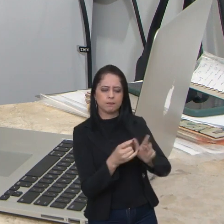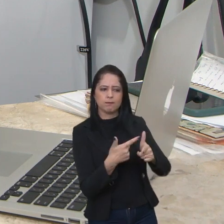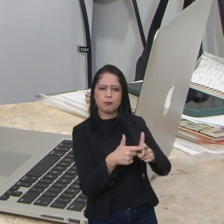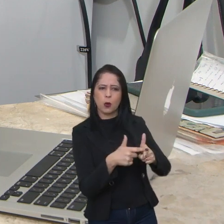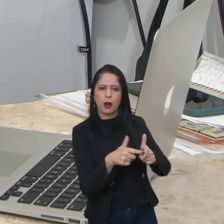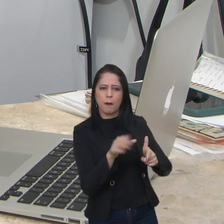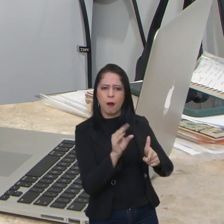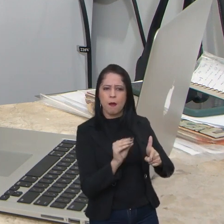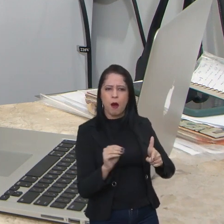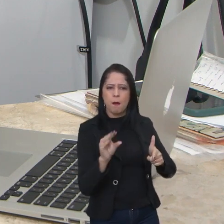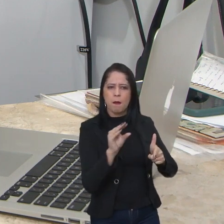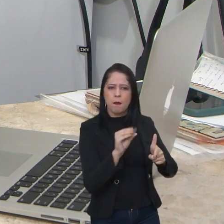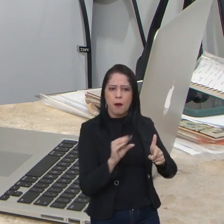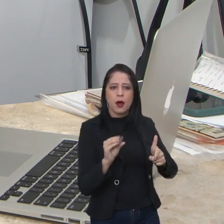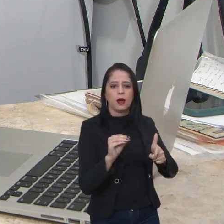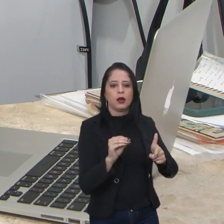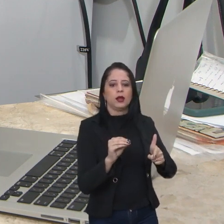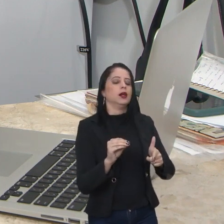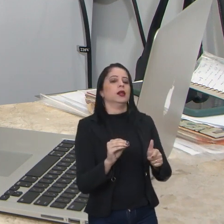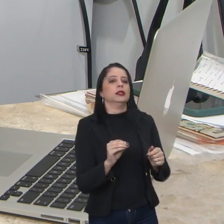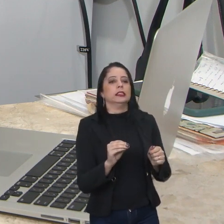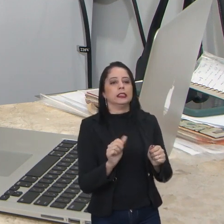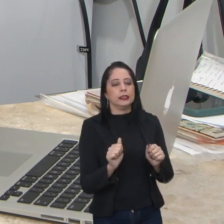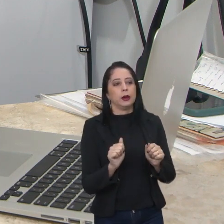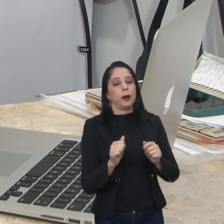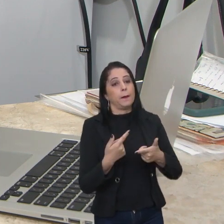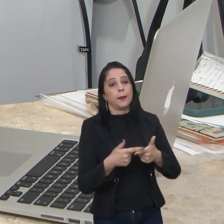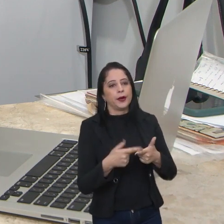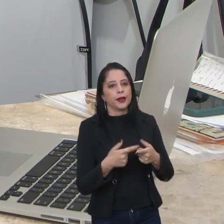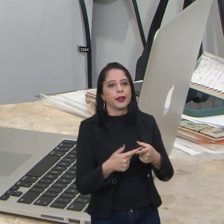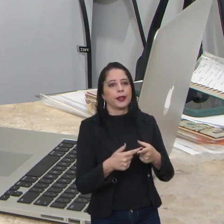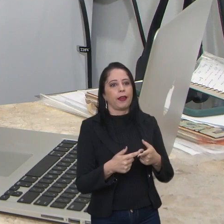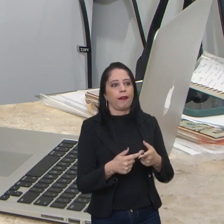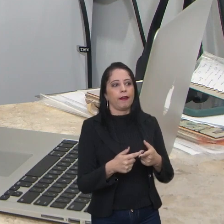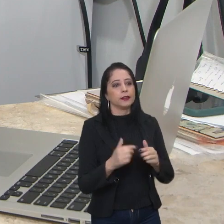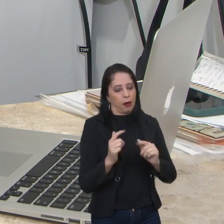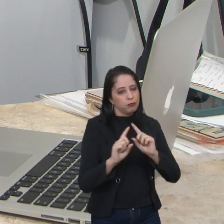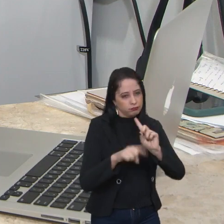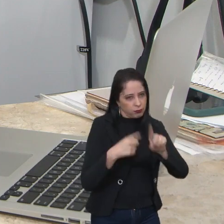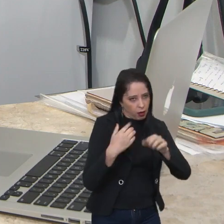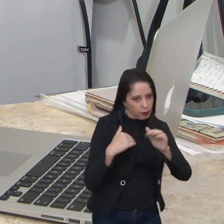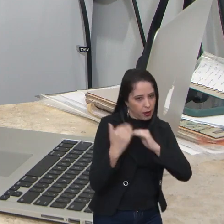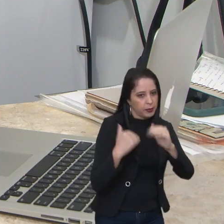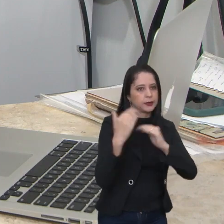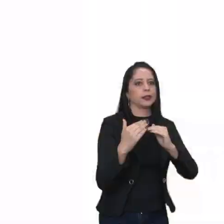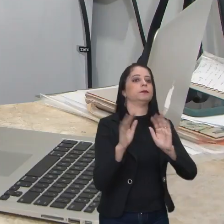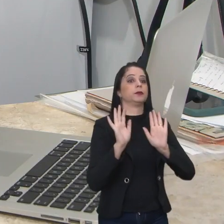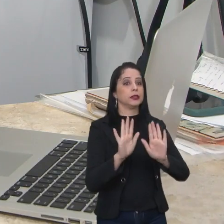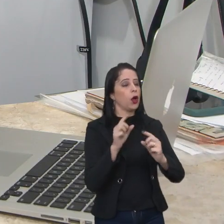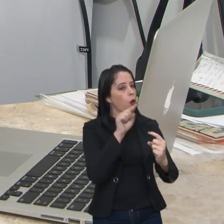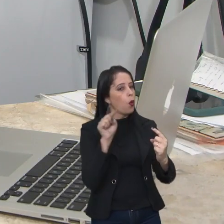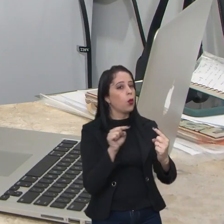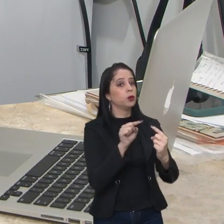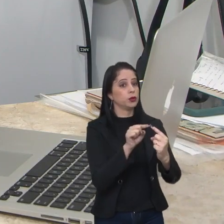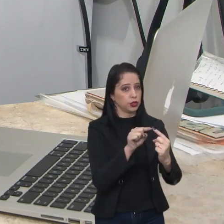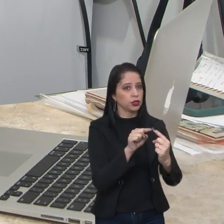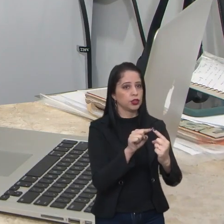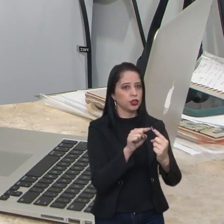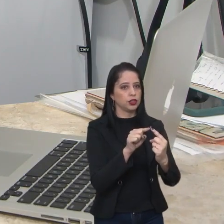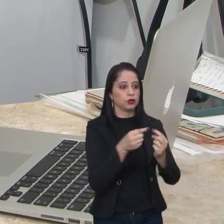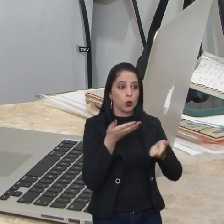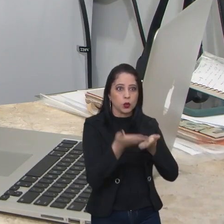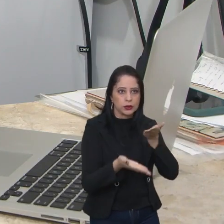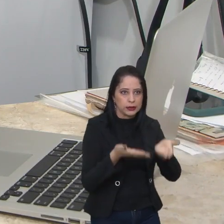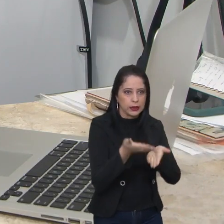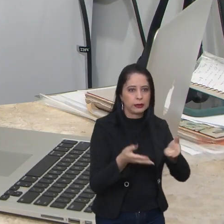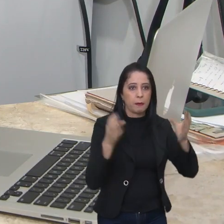desfluência que a gente nem chama de gagueira que são essas rupturas da fala por conta de todo esse desenvolvimento um dos objetivos maiores